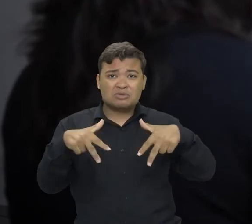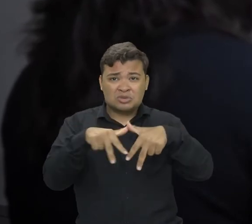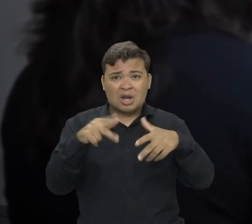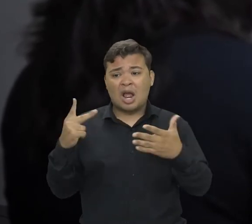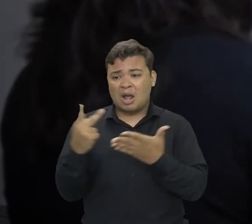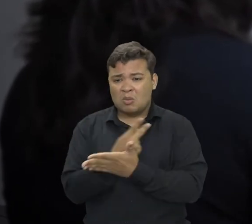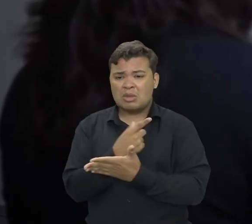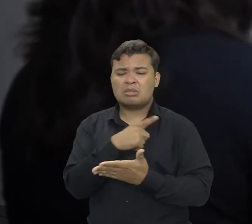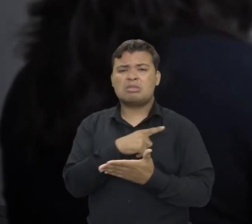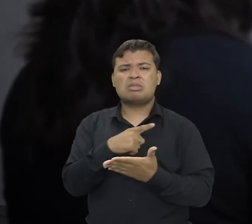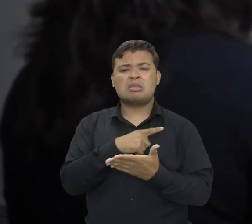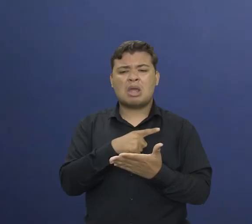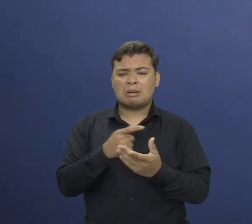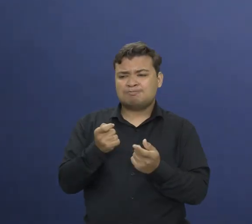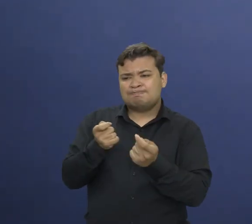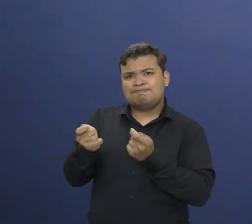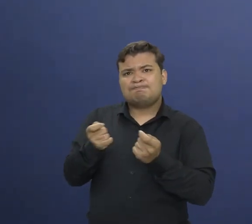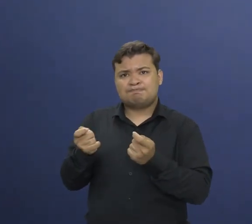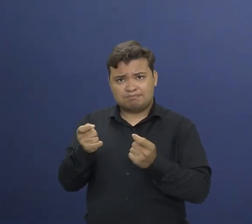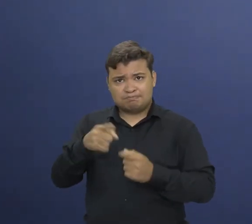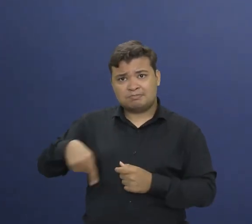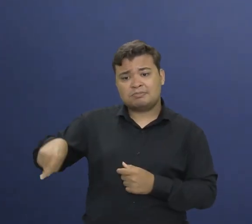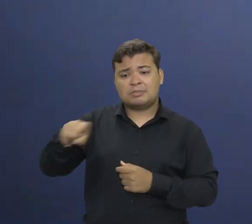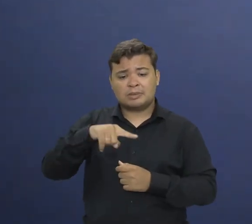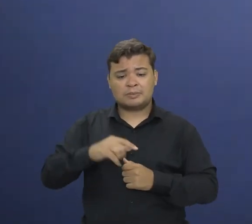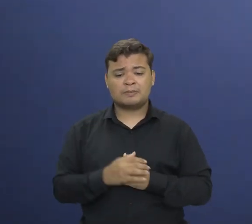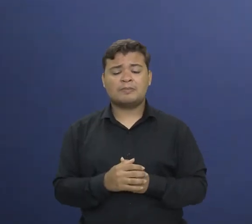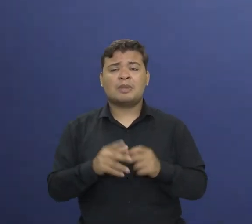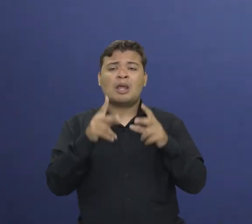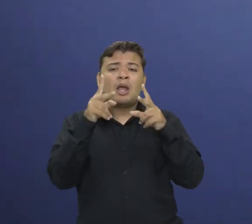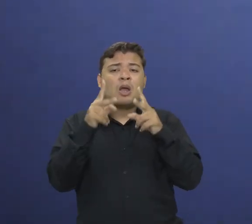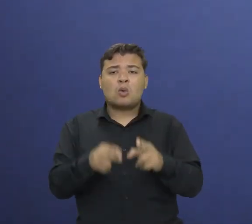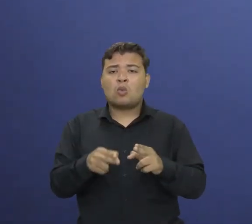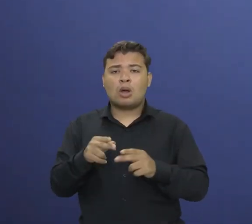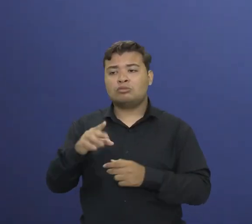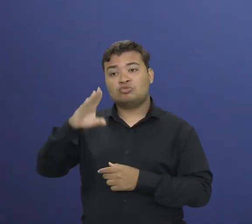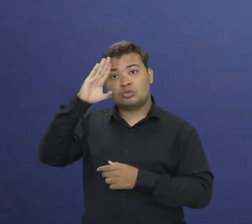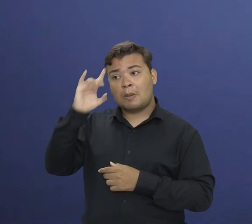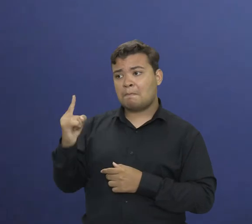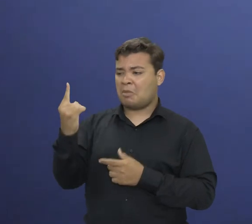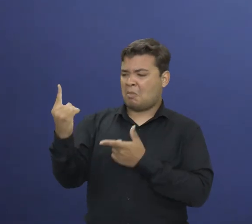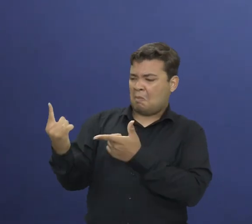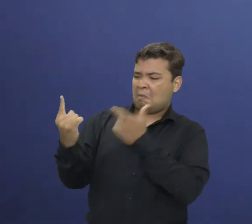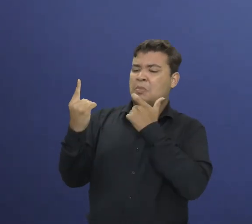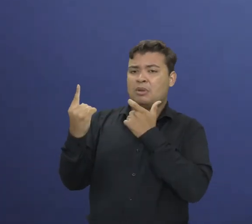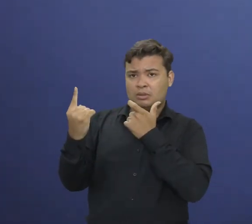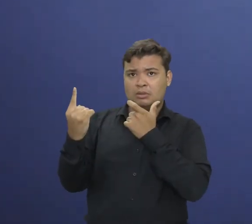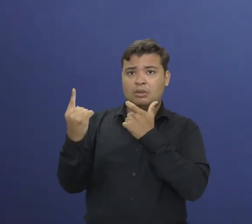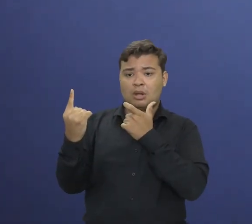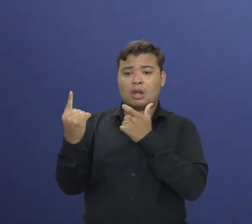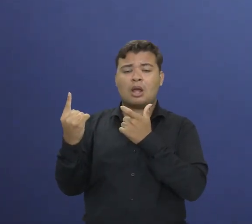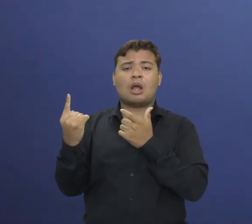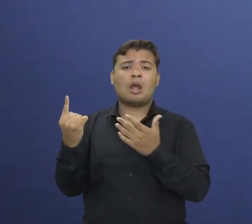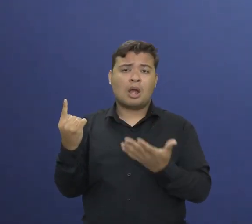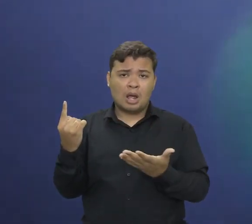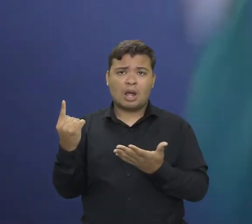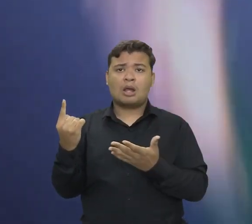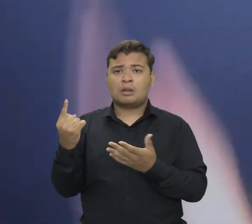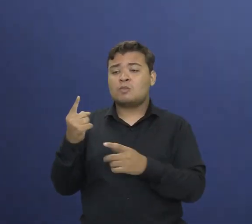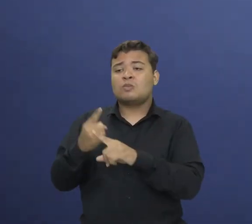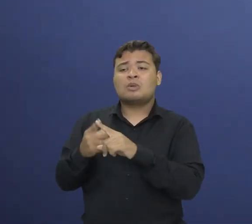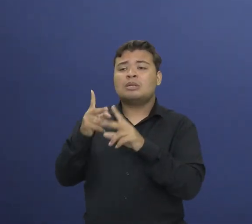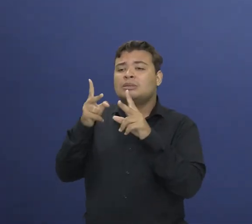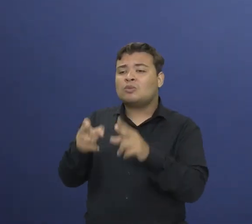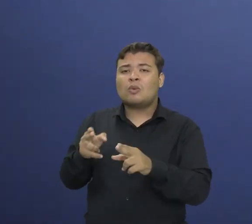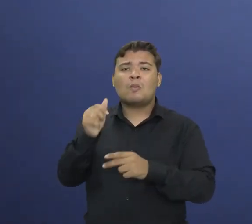regulador, na verdade, de corpos. É como se fosse na guerra o tiro ao primeiro soldado. atira no primeiro soldado, né, a mulher que já